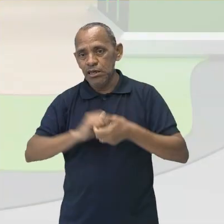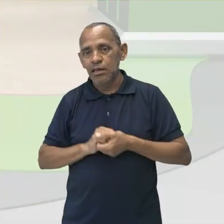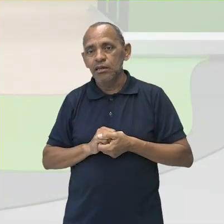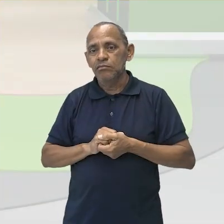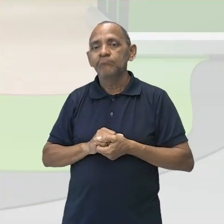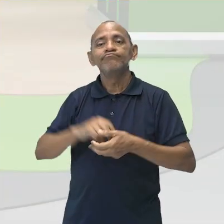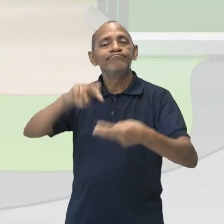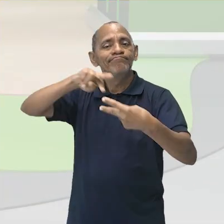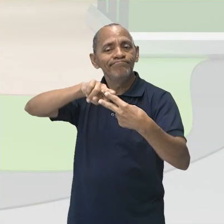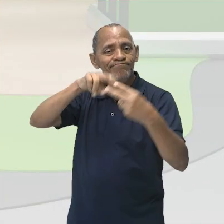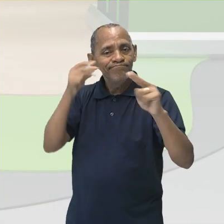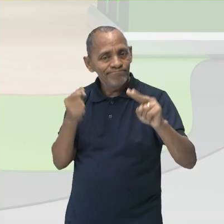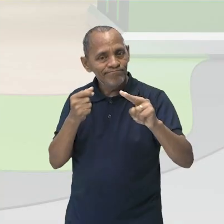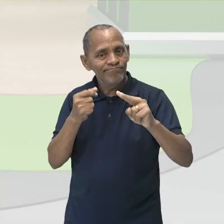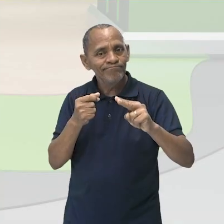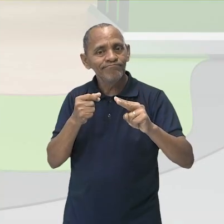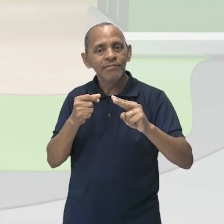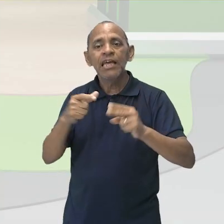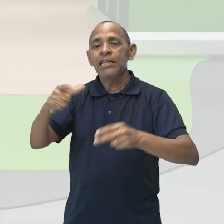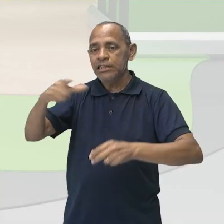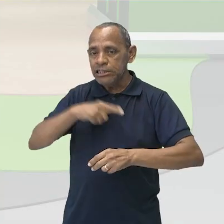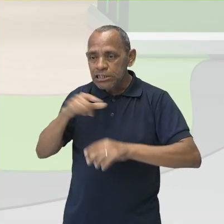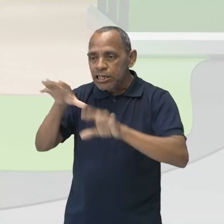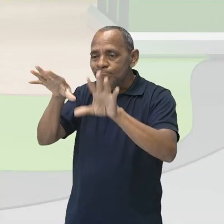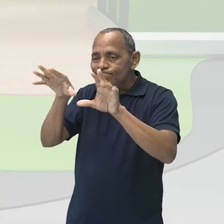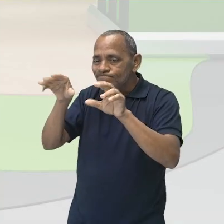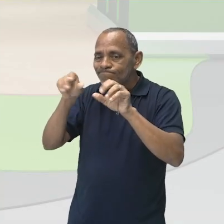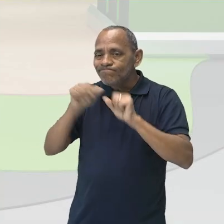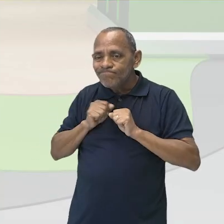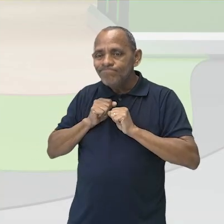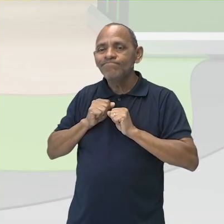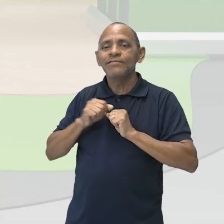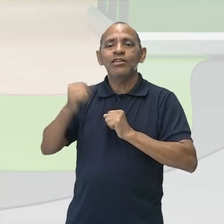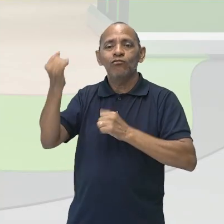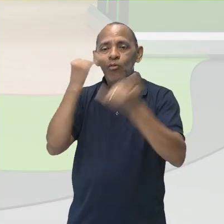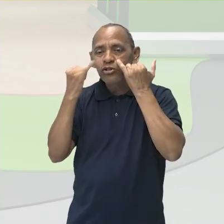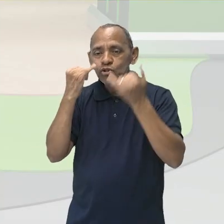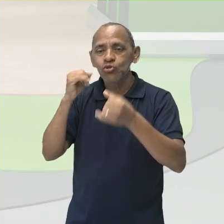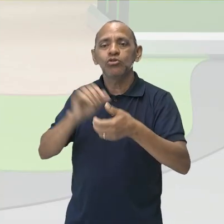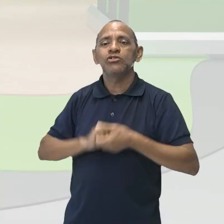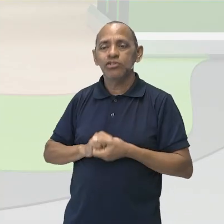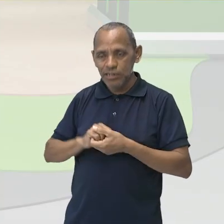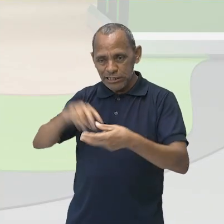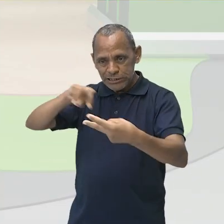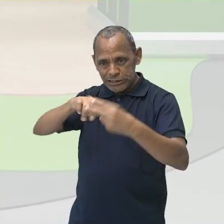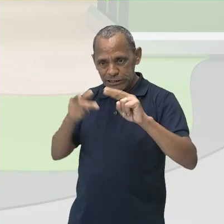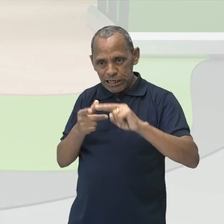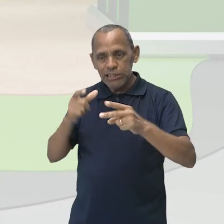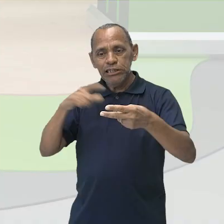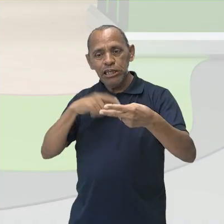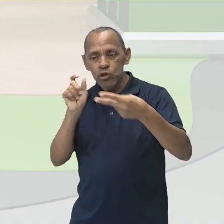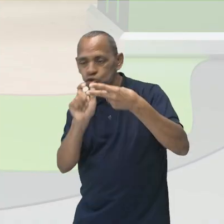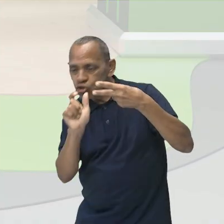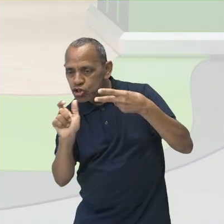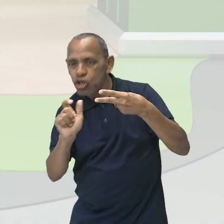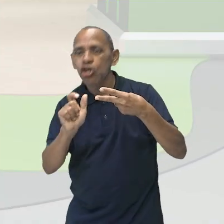no DNA, que carrega a nossa informação genética, contém os genes que codificam todas as